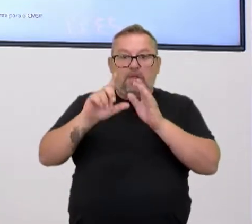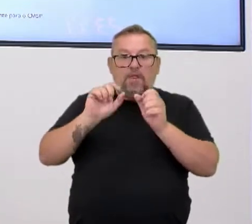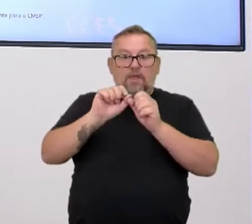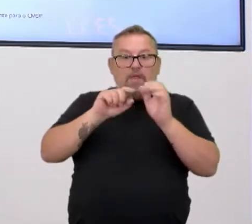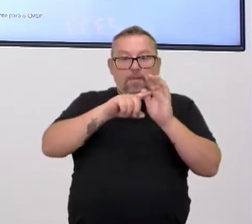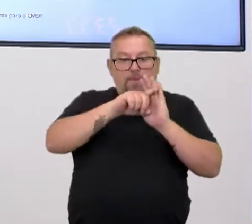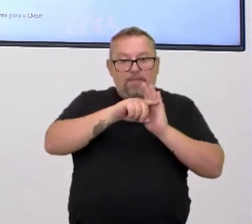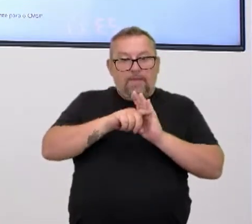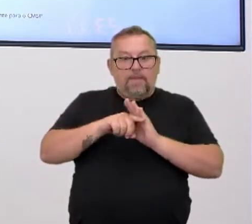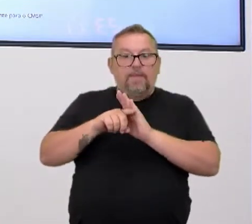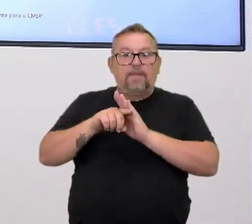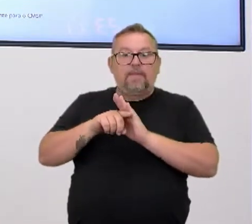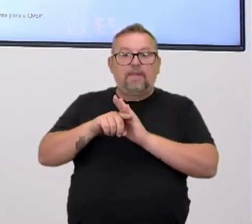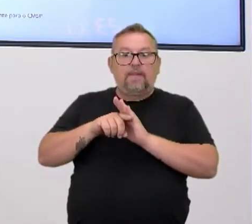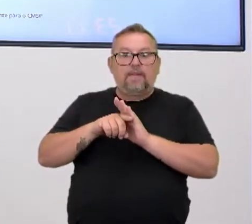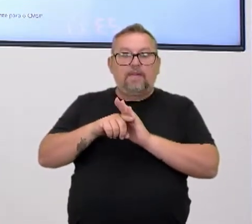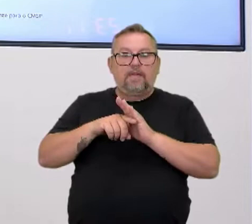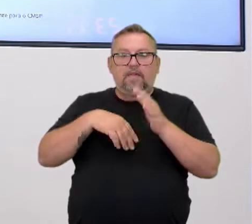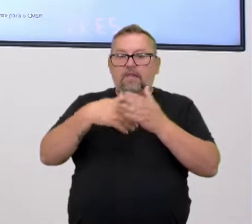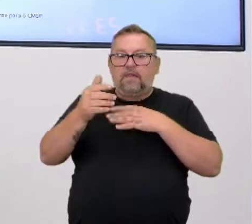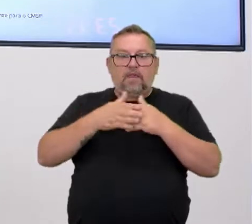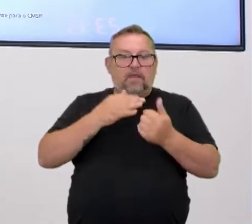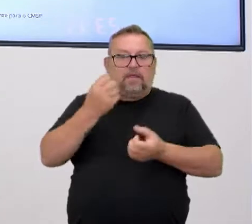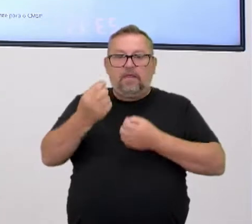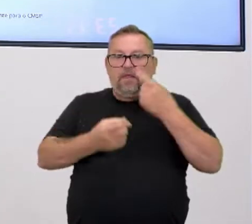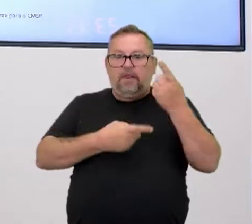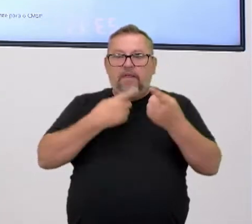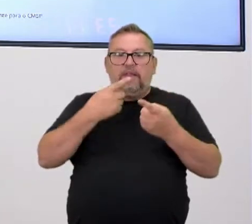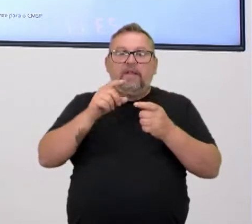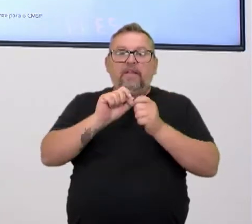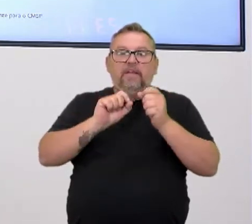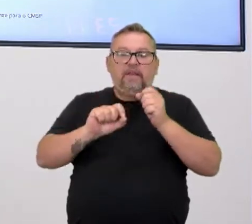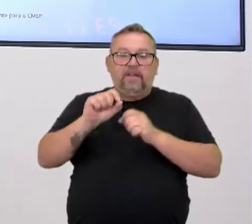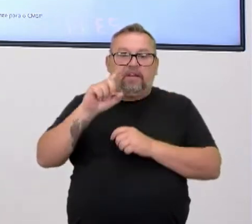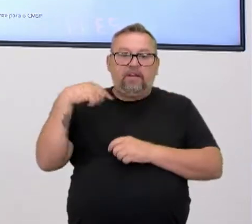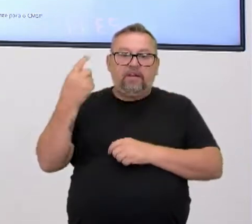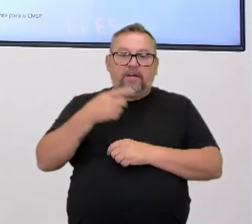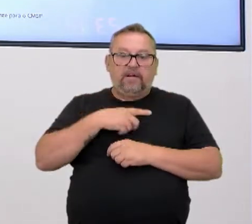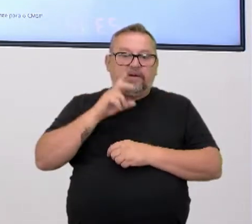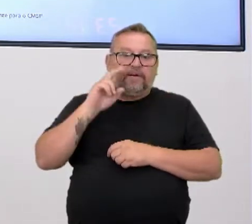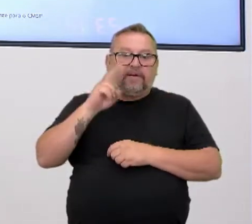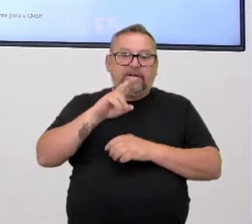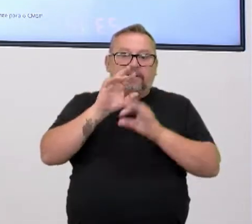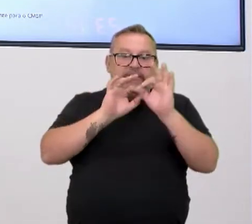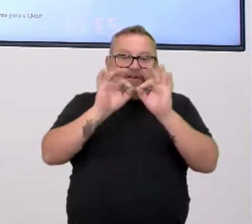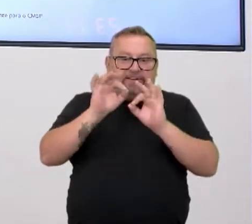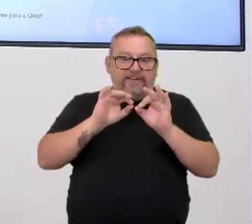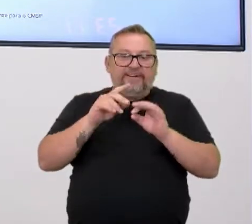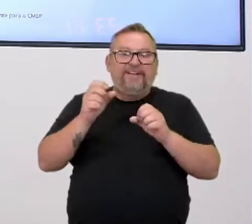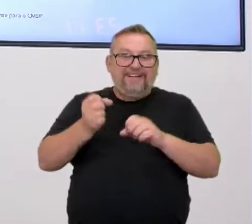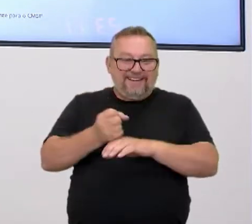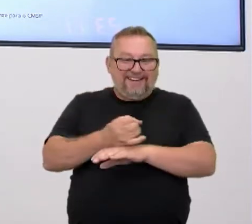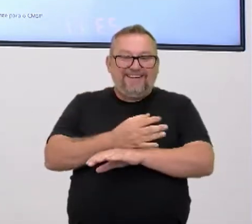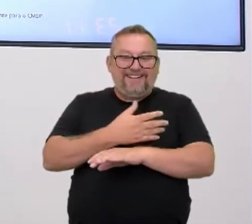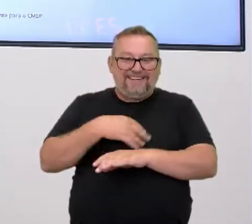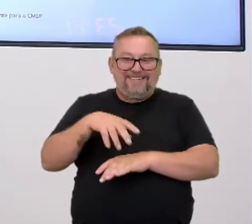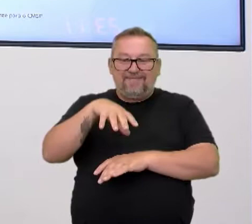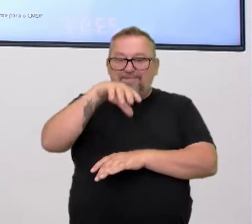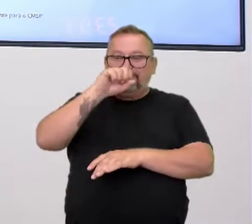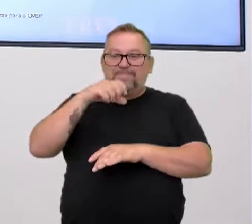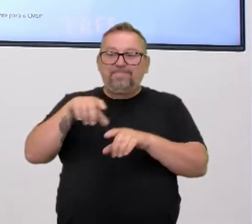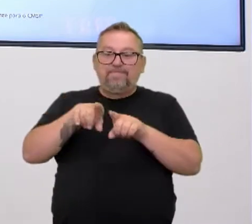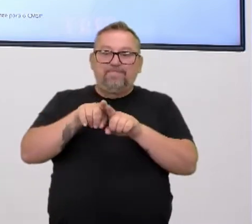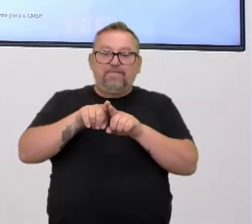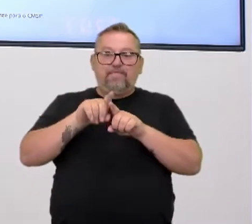pesquisando, assim, sem controle, nós vamos controlar aí nossas emoções, vamos respirar e